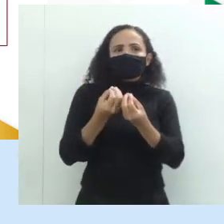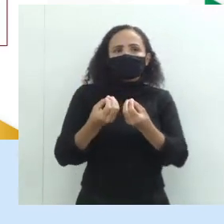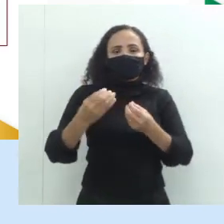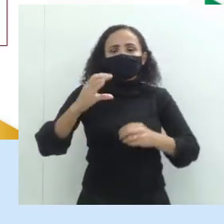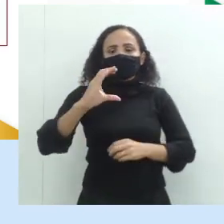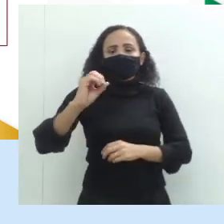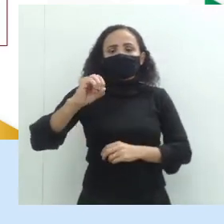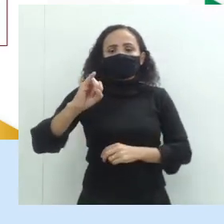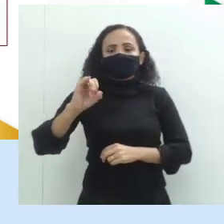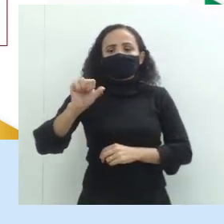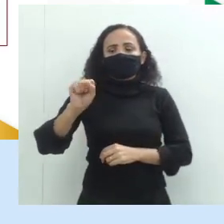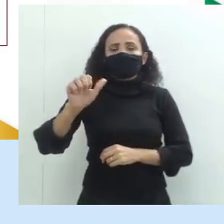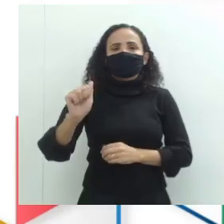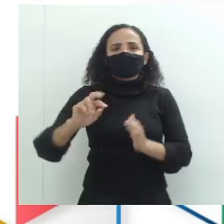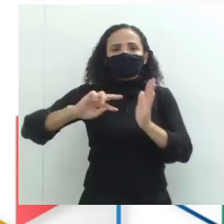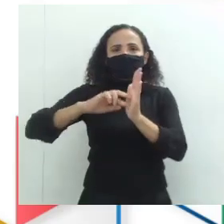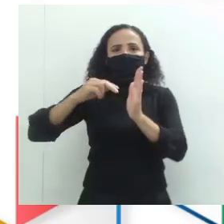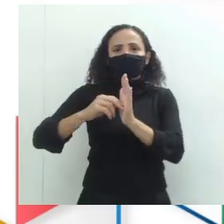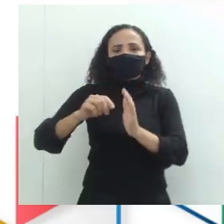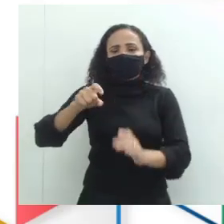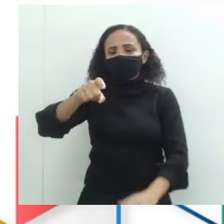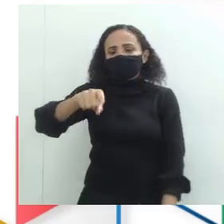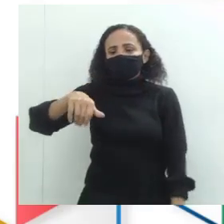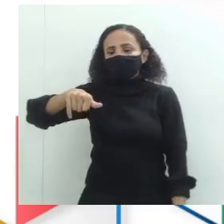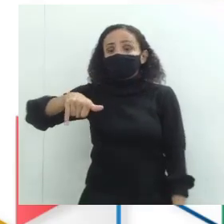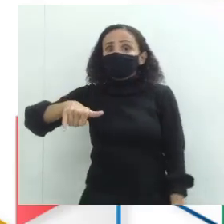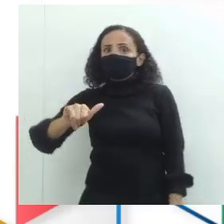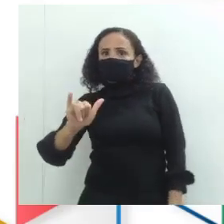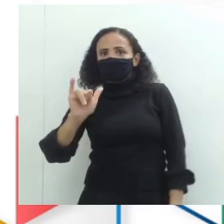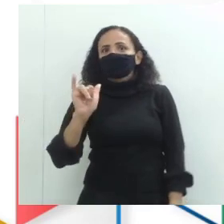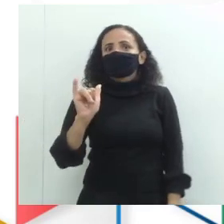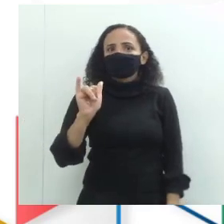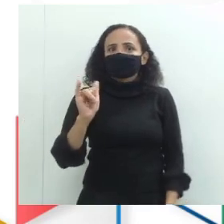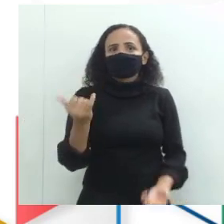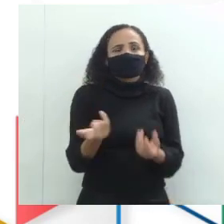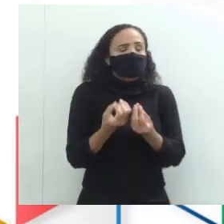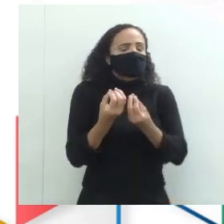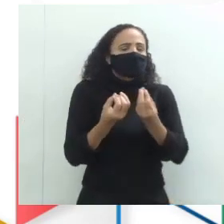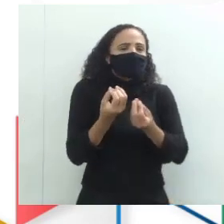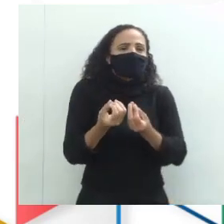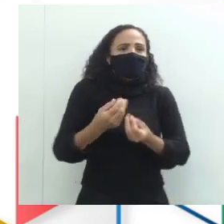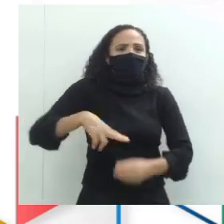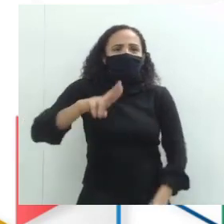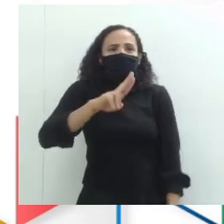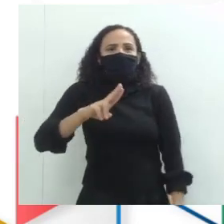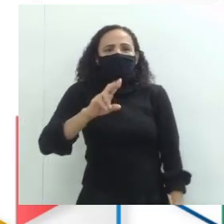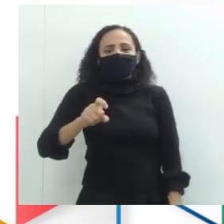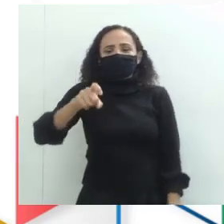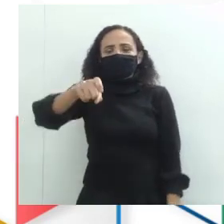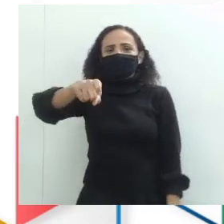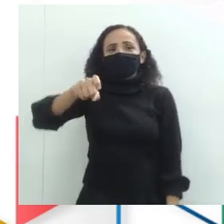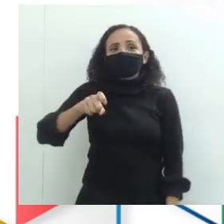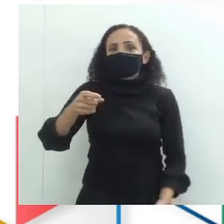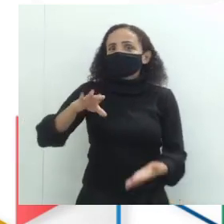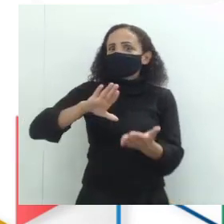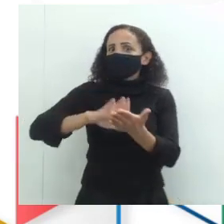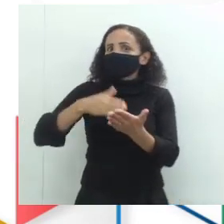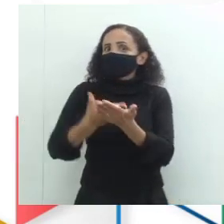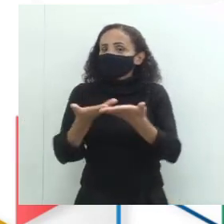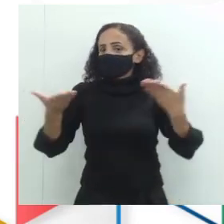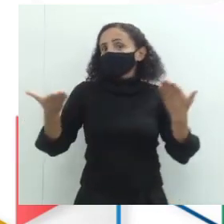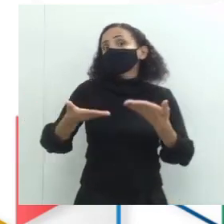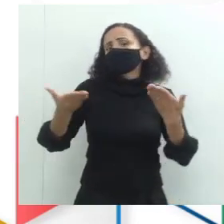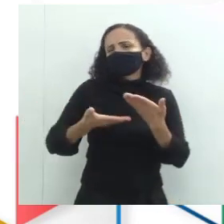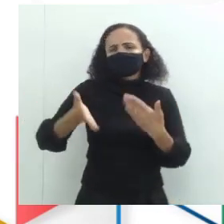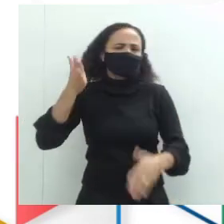coisa chama-se shay, tá bom? Daí surge o X como a tradução que a gente usa hoje.